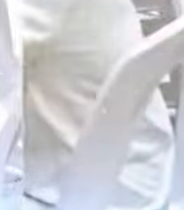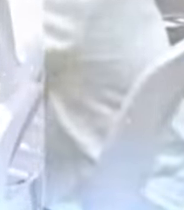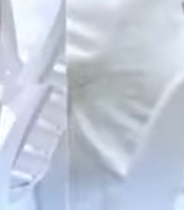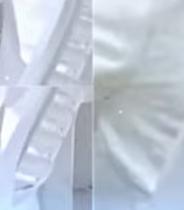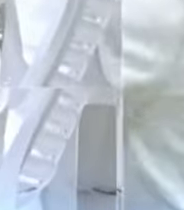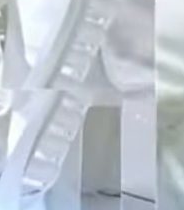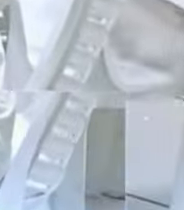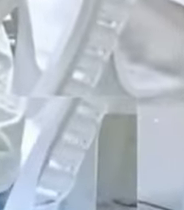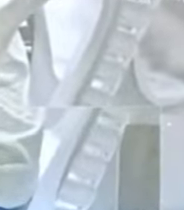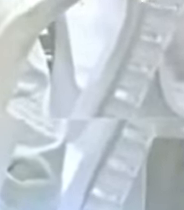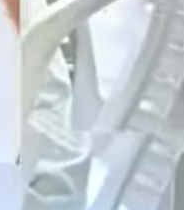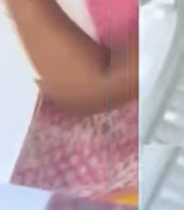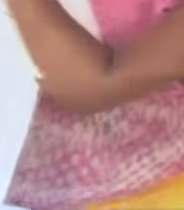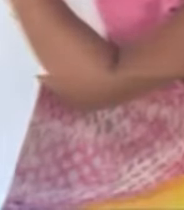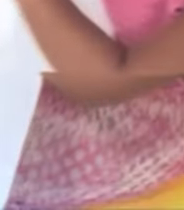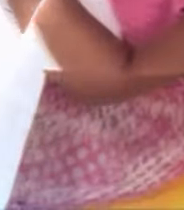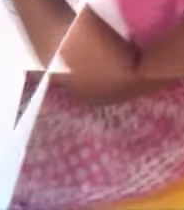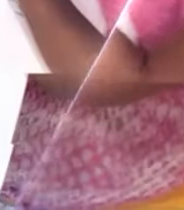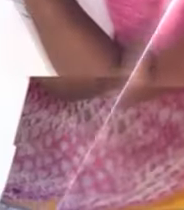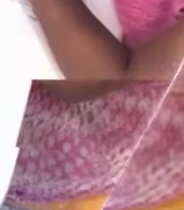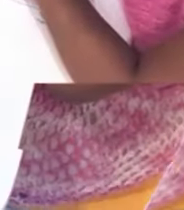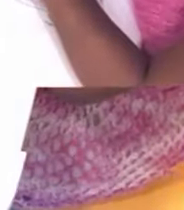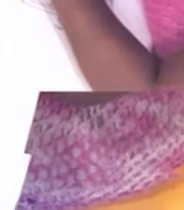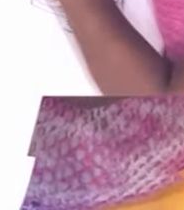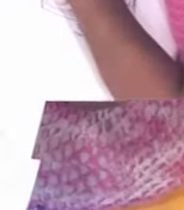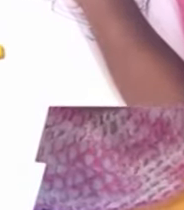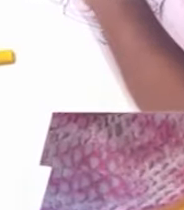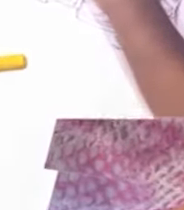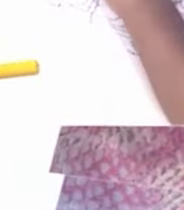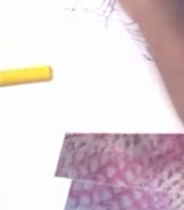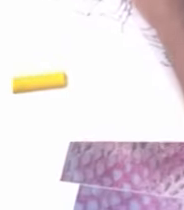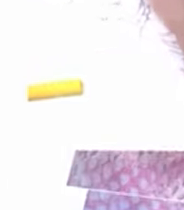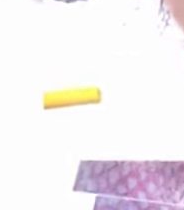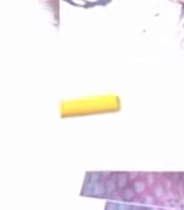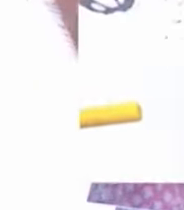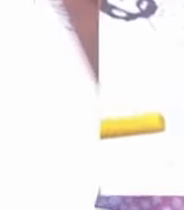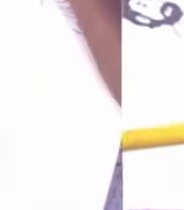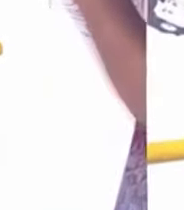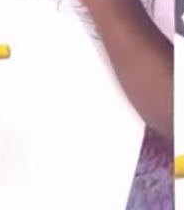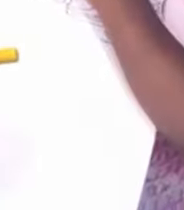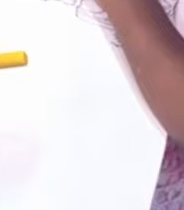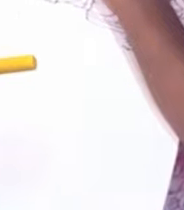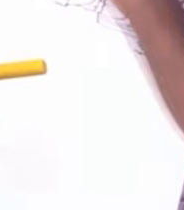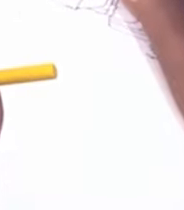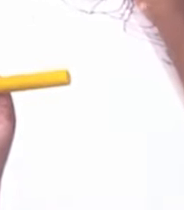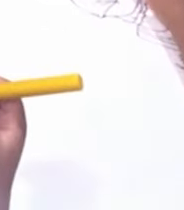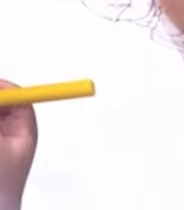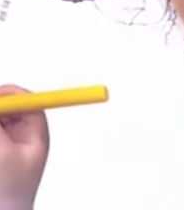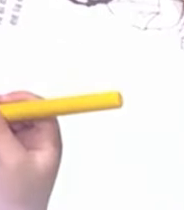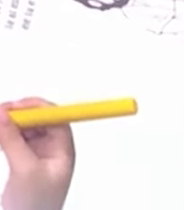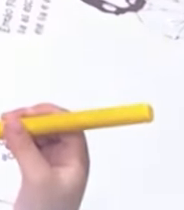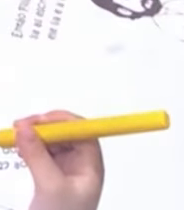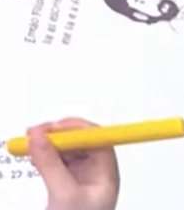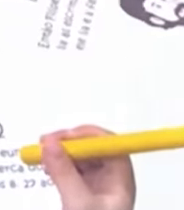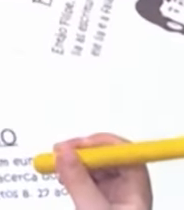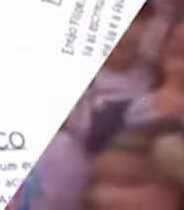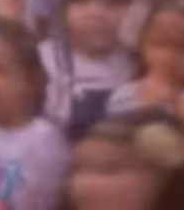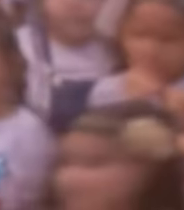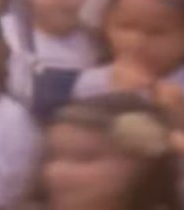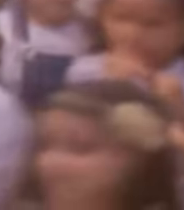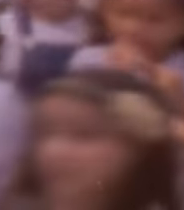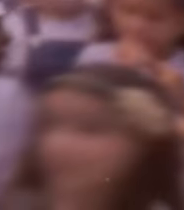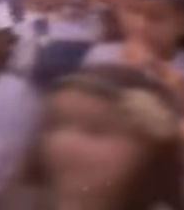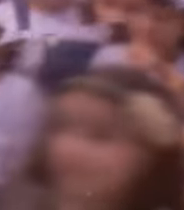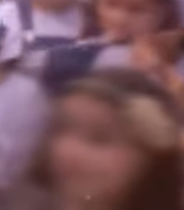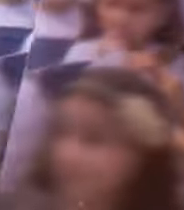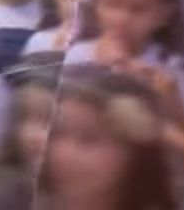abrimos mão de tudo. De visitas importantes na igreja, de momentos, movimentos, porque nós